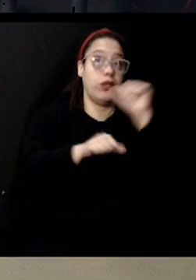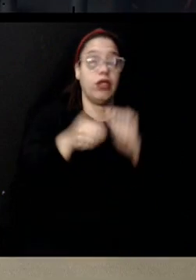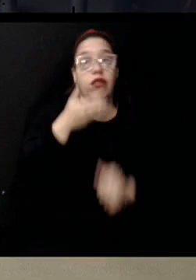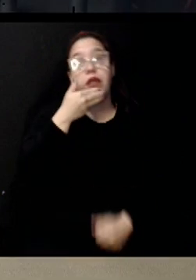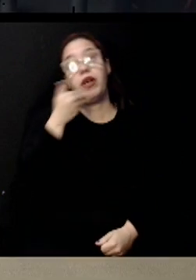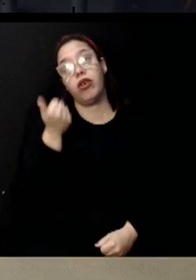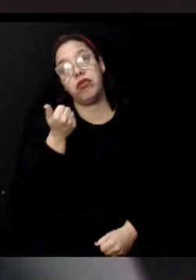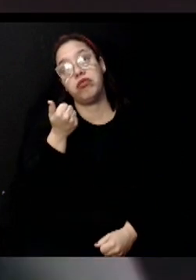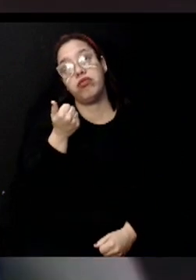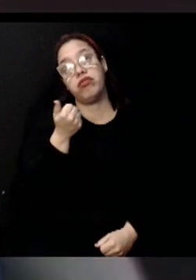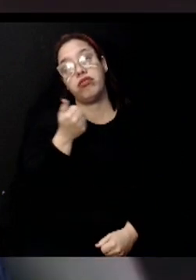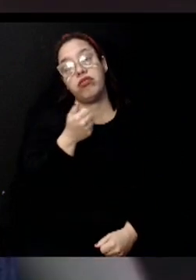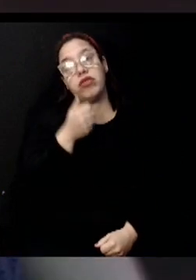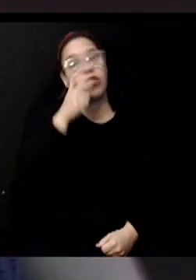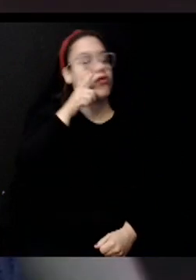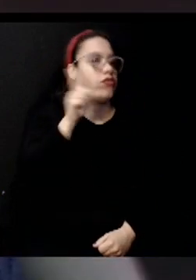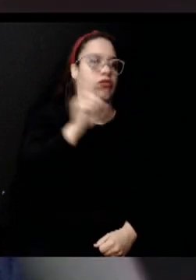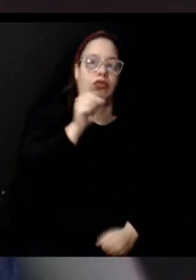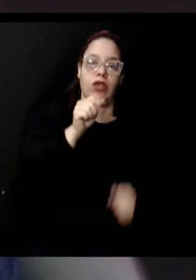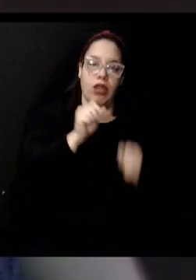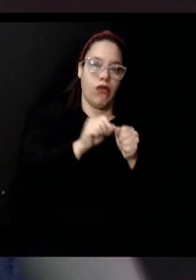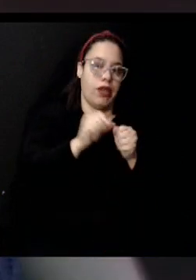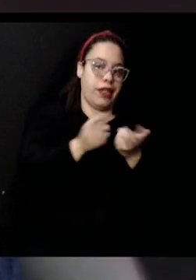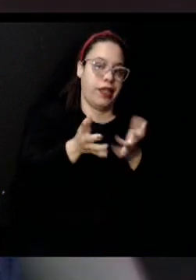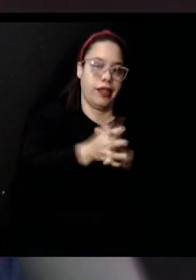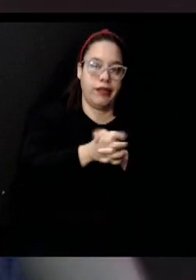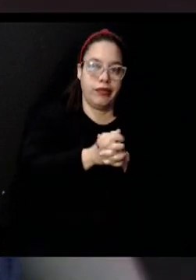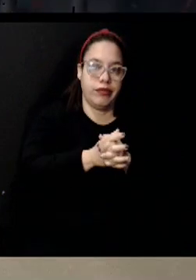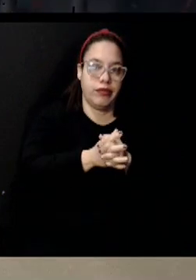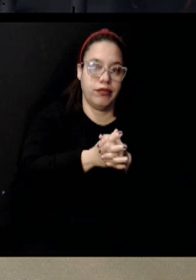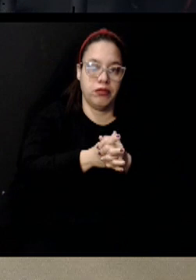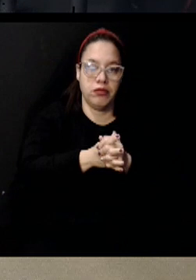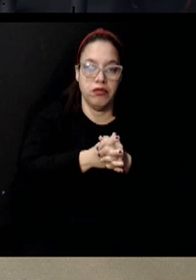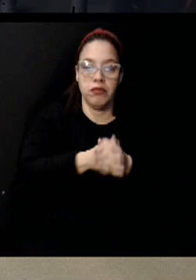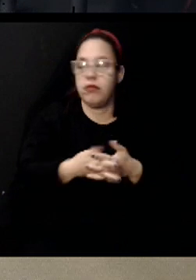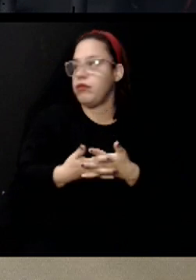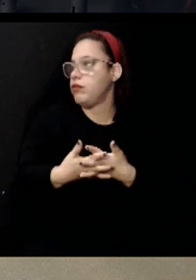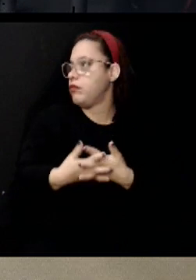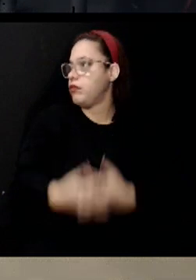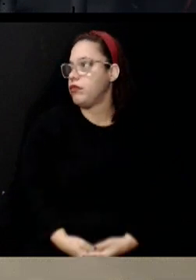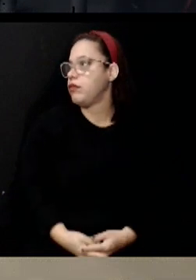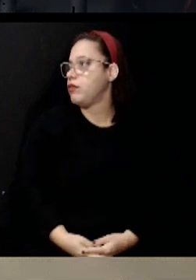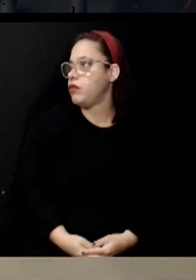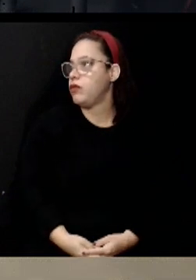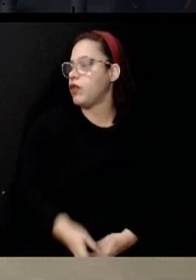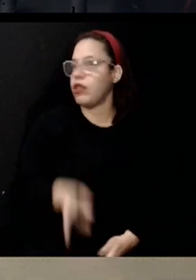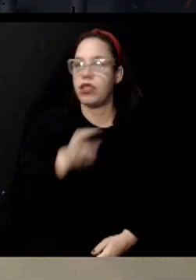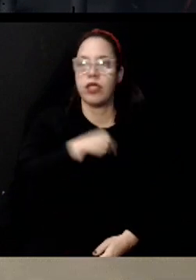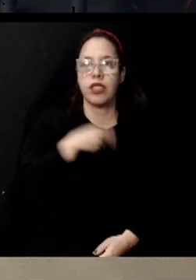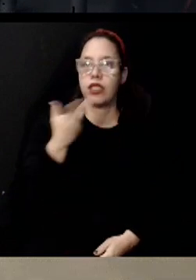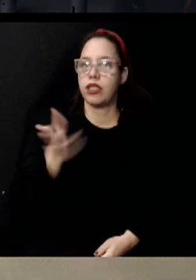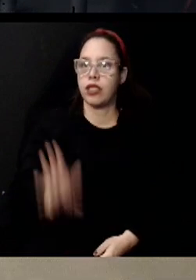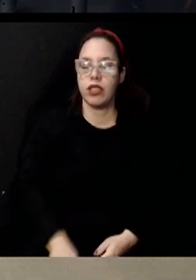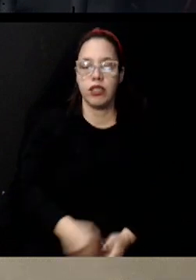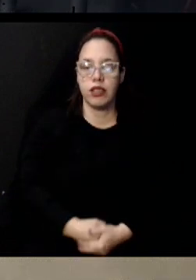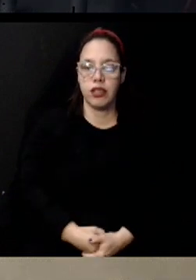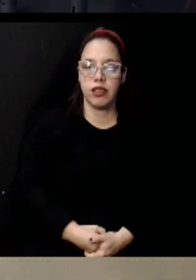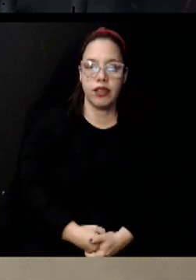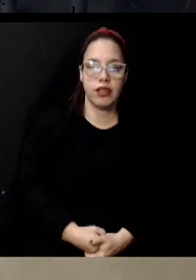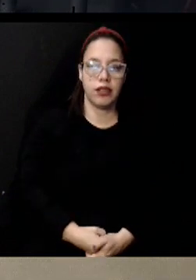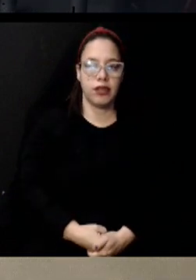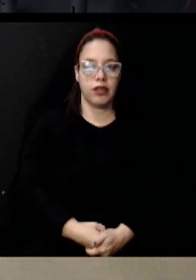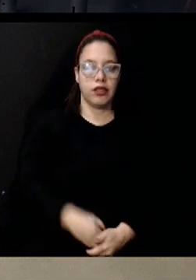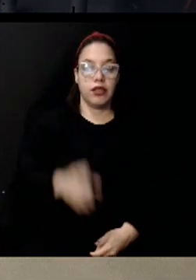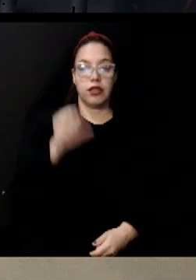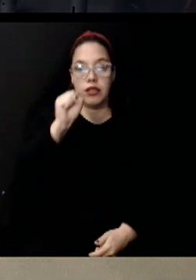não consegue nem fazer o que ele faz. Nossa, ser humano é uma caixinha de Oh, surpresas, Nossa, né? oh, Uau,